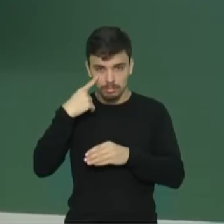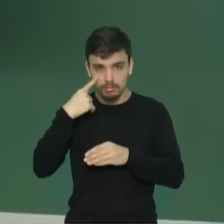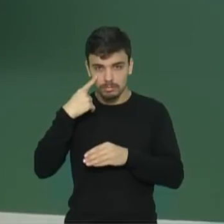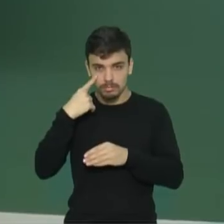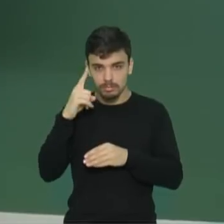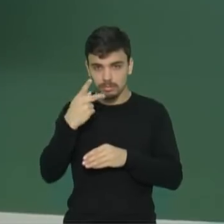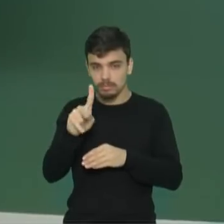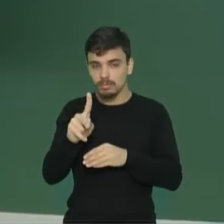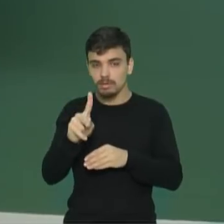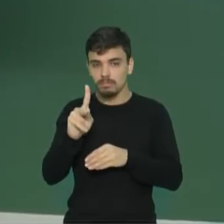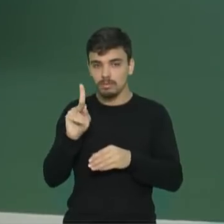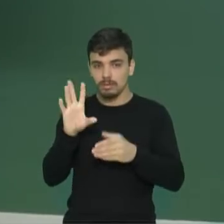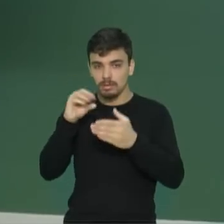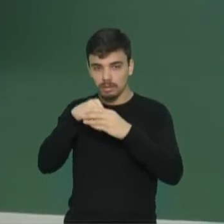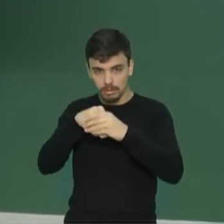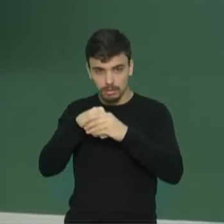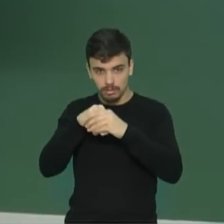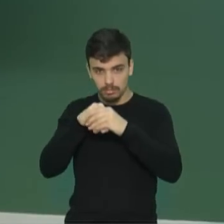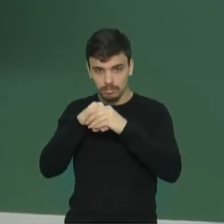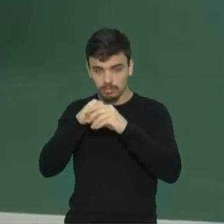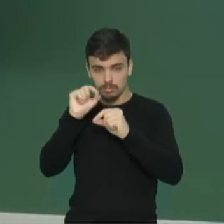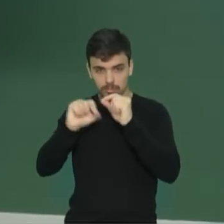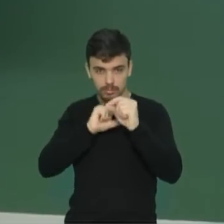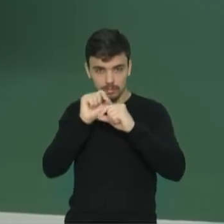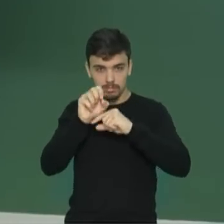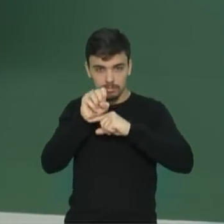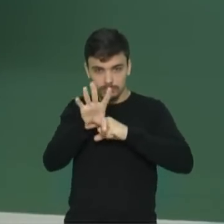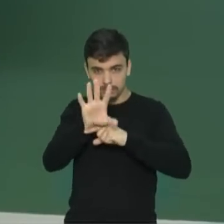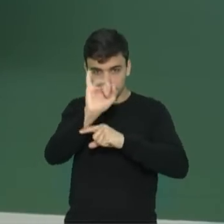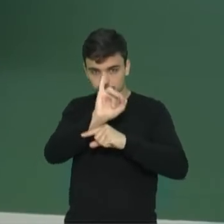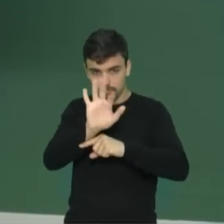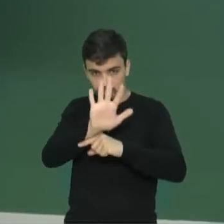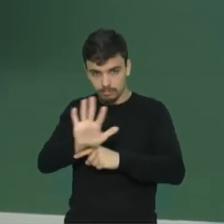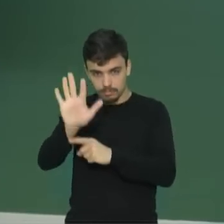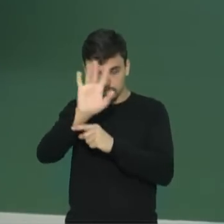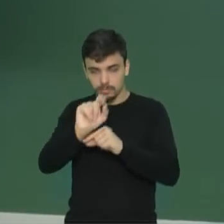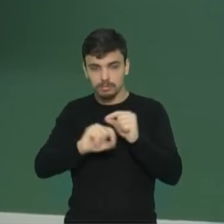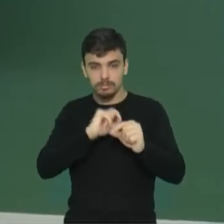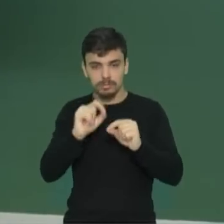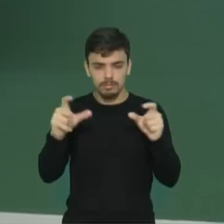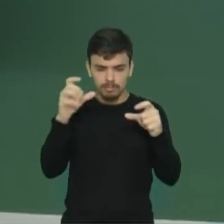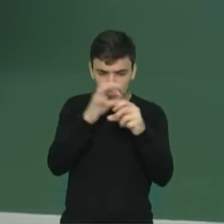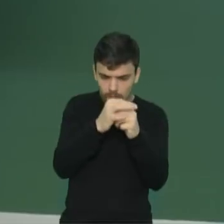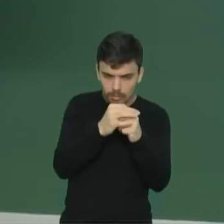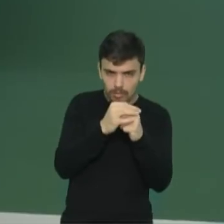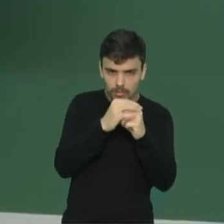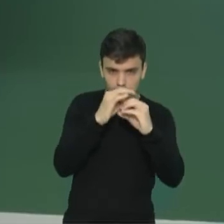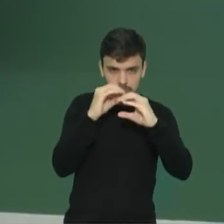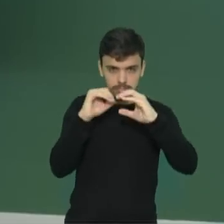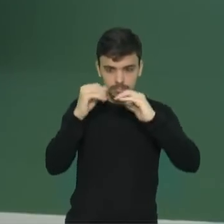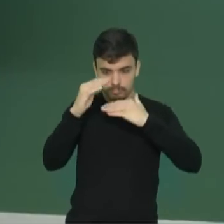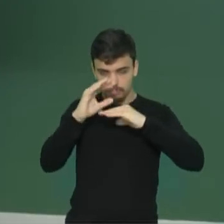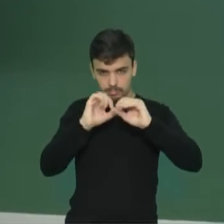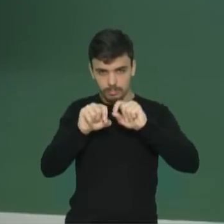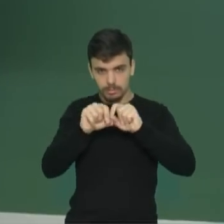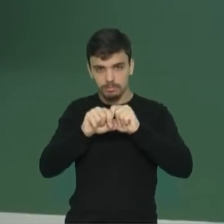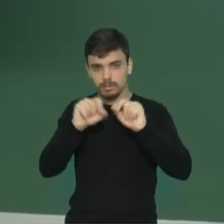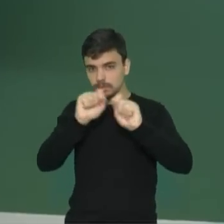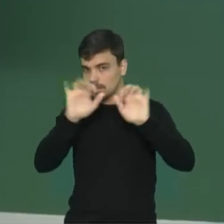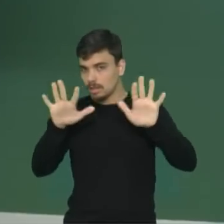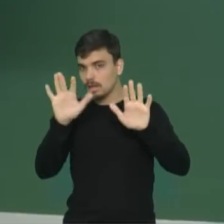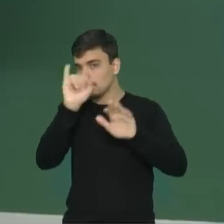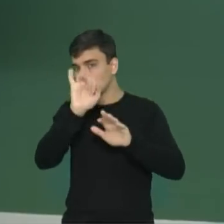caixa. Então a caixa virou um projetor de imagens. Quanto menor o furo, mais nítida a imagem, também menos luz